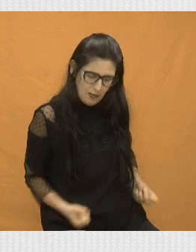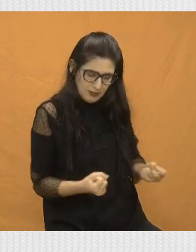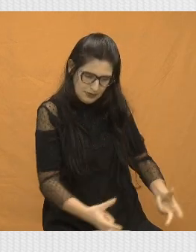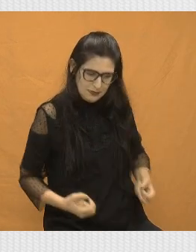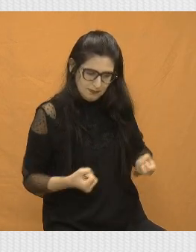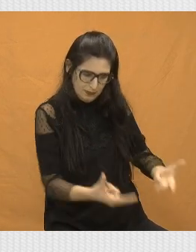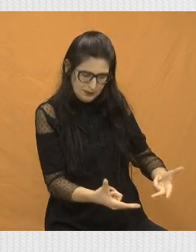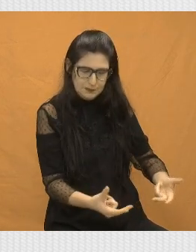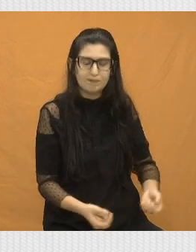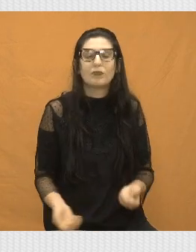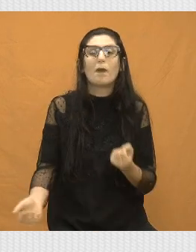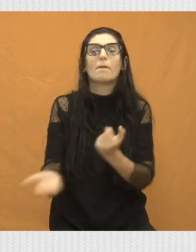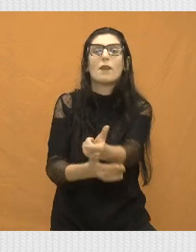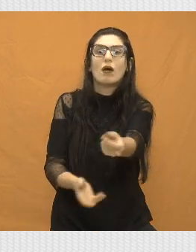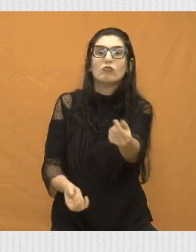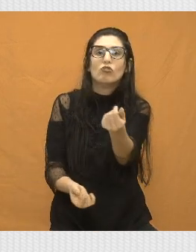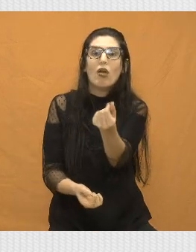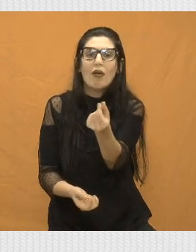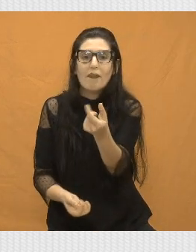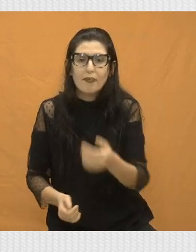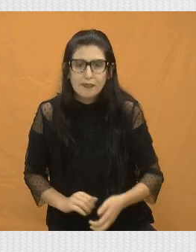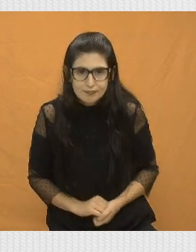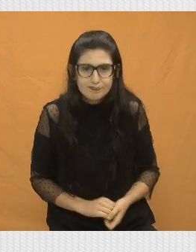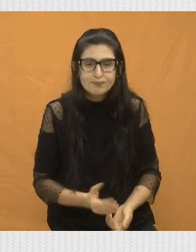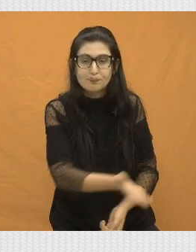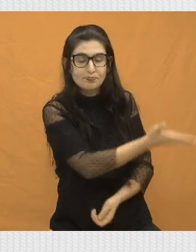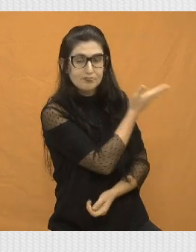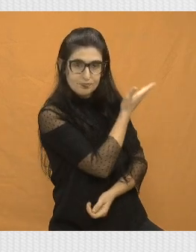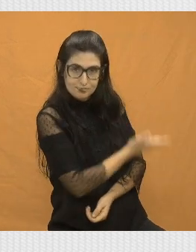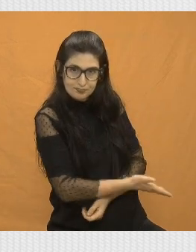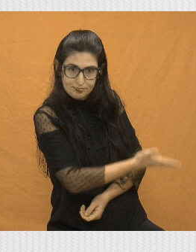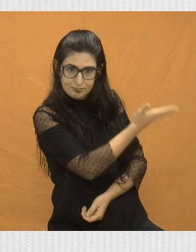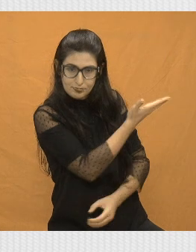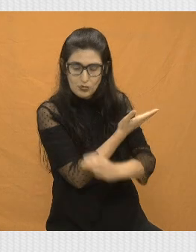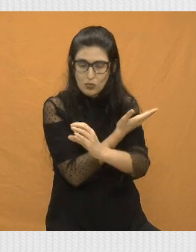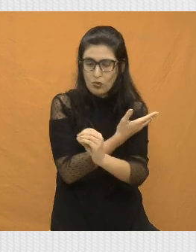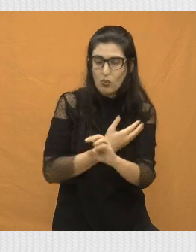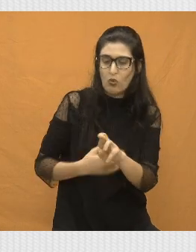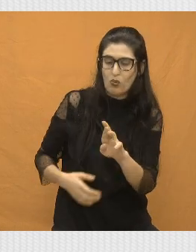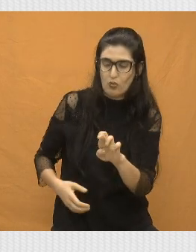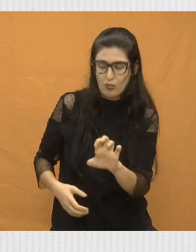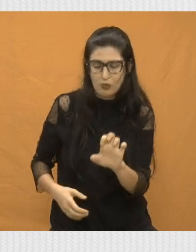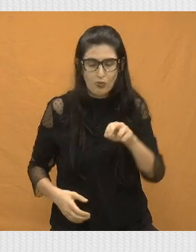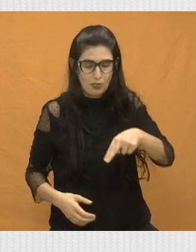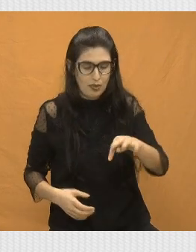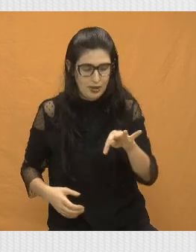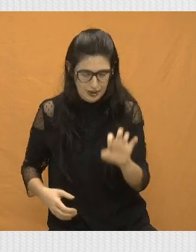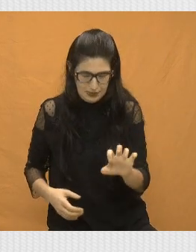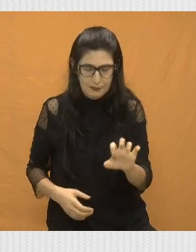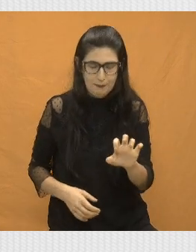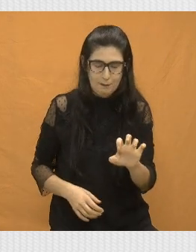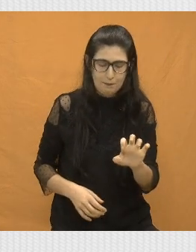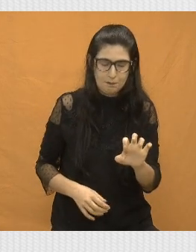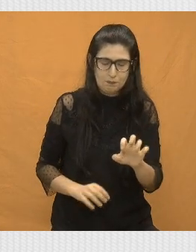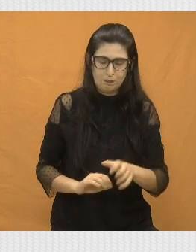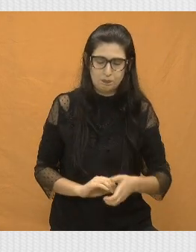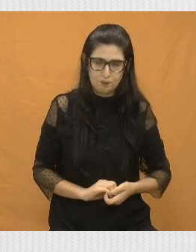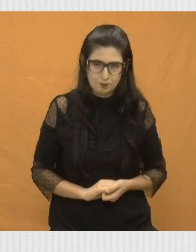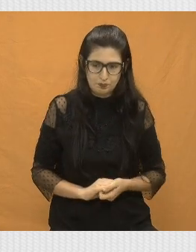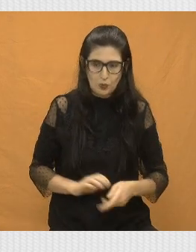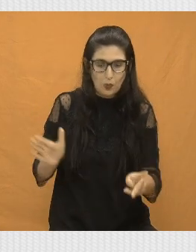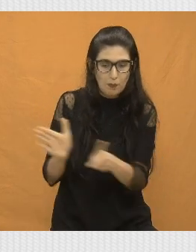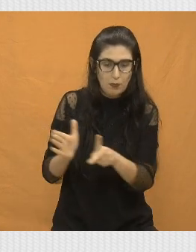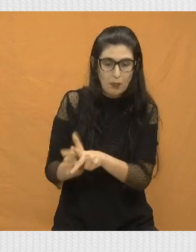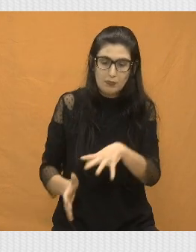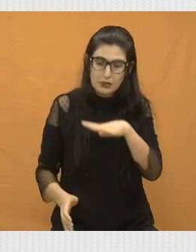Aqui nesse quadro nós temos as receitas correntes, que são aquelas receitas de livre provimento do